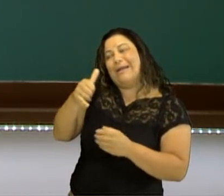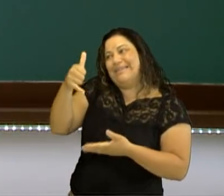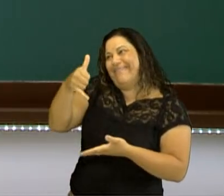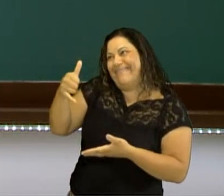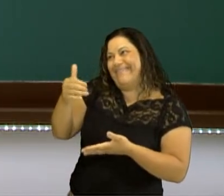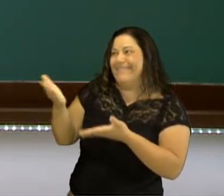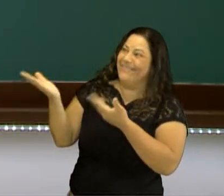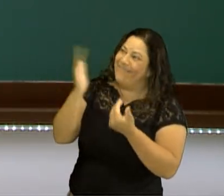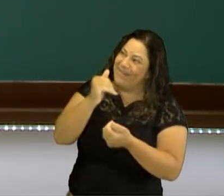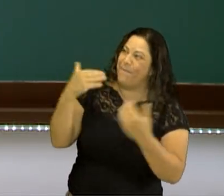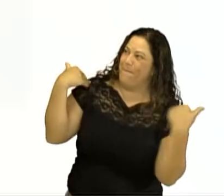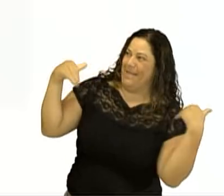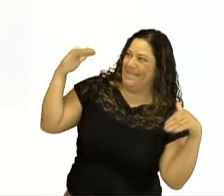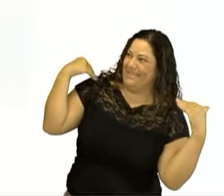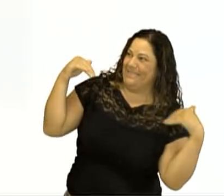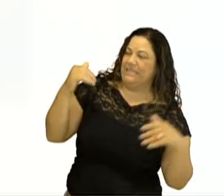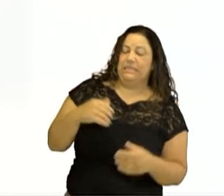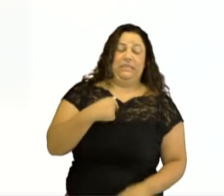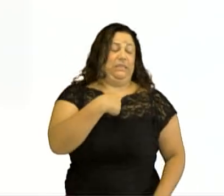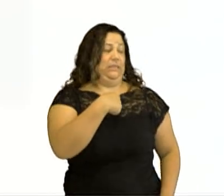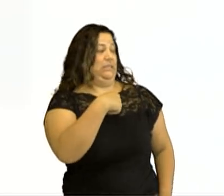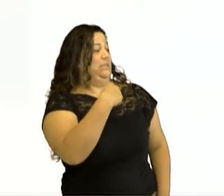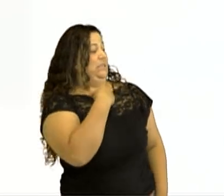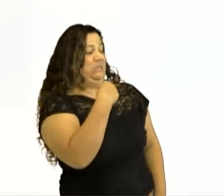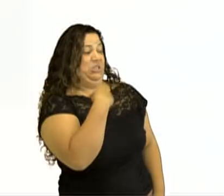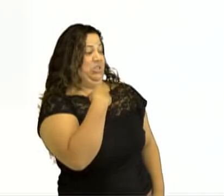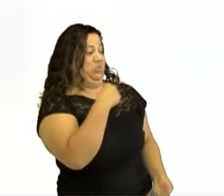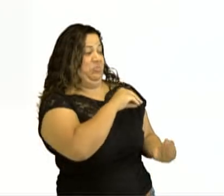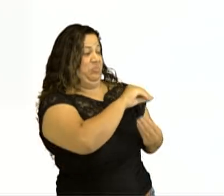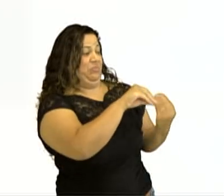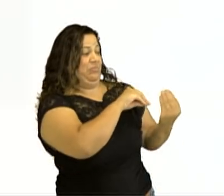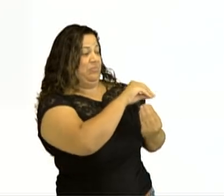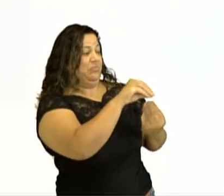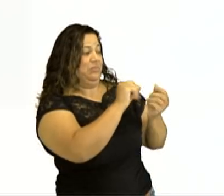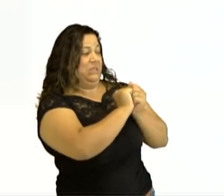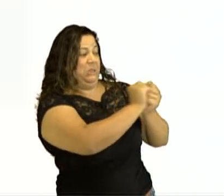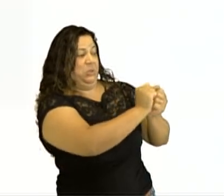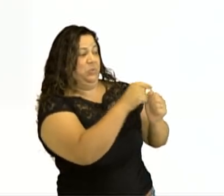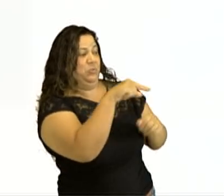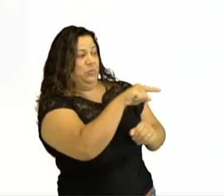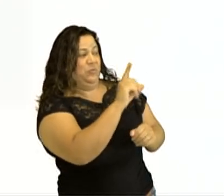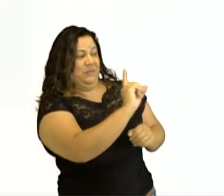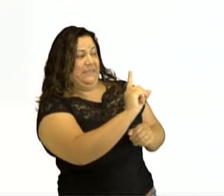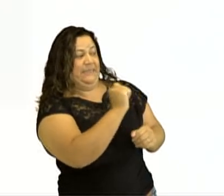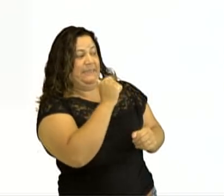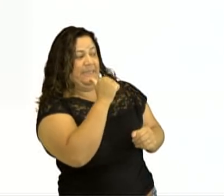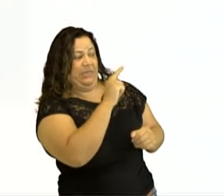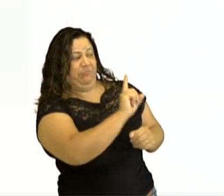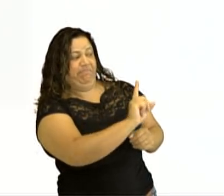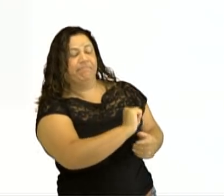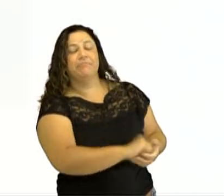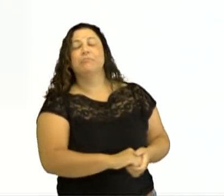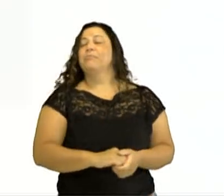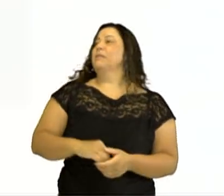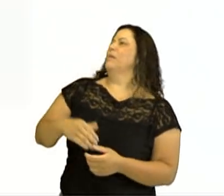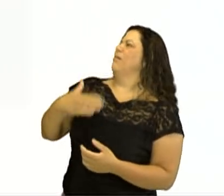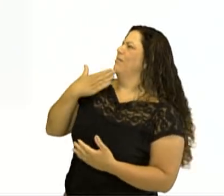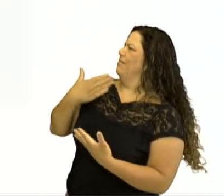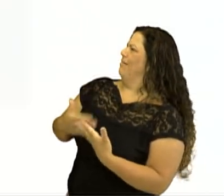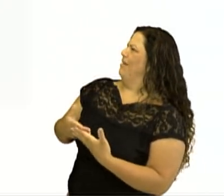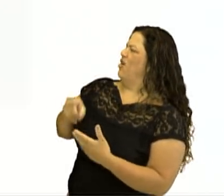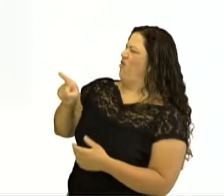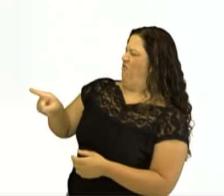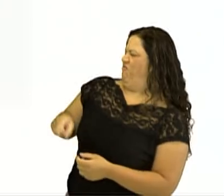gente?" E aí, né, o óleo: "Eu não posso me misturar com vocês, pessoal." E aí a outra gotinha de água falando: